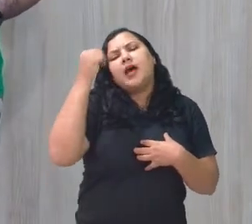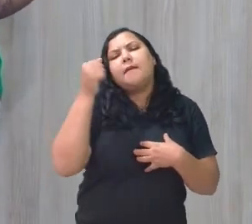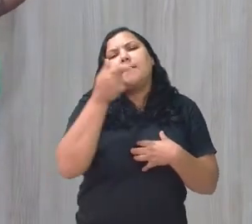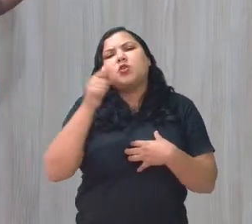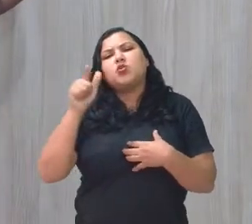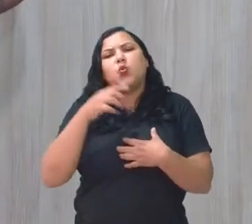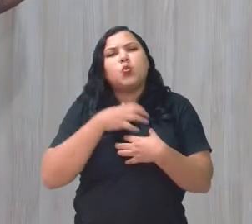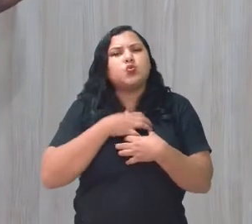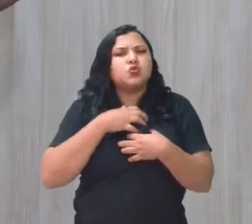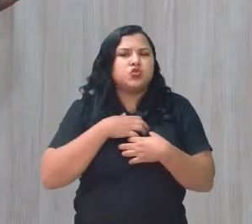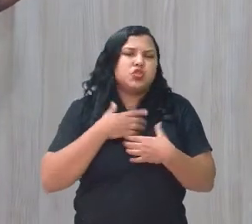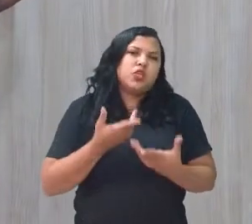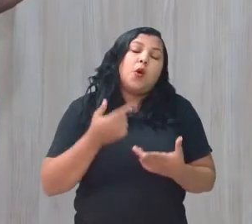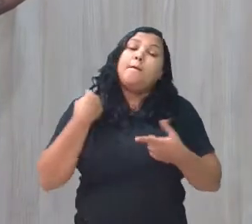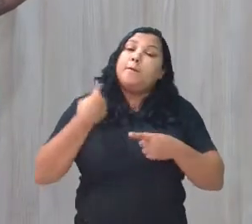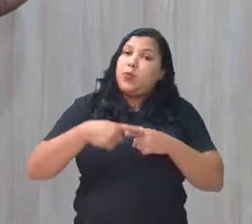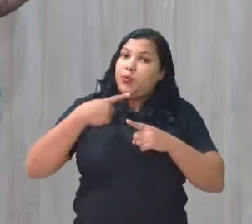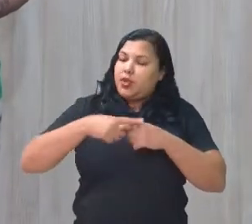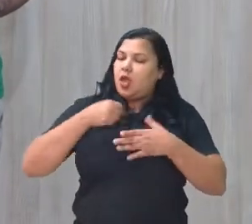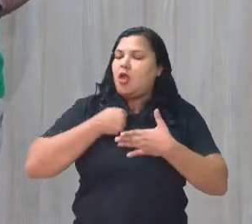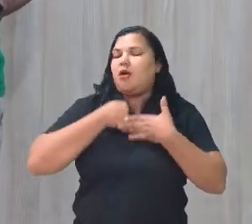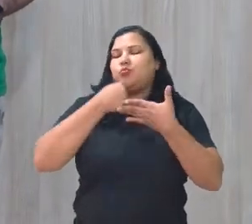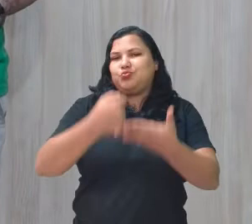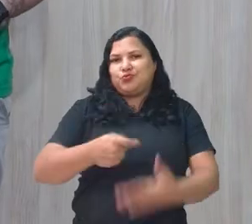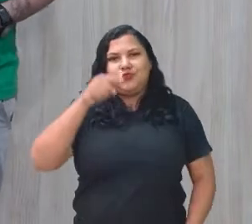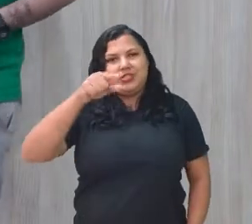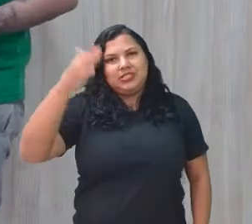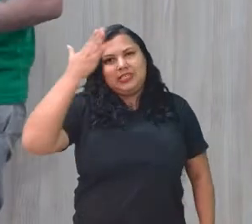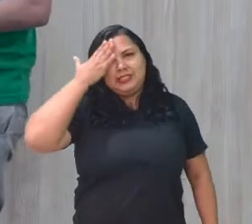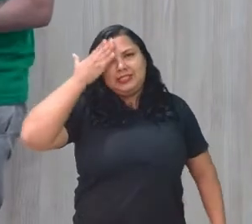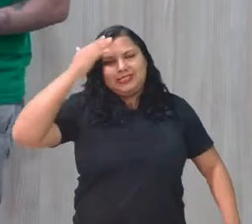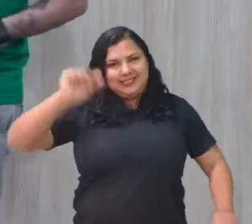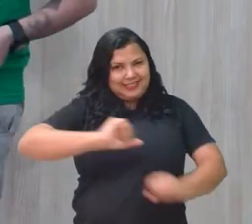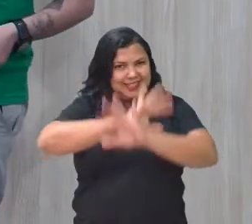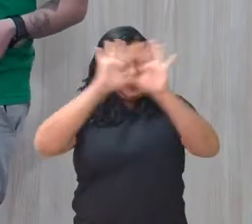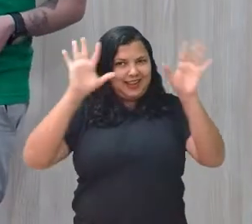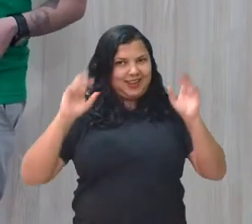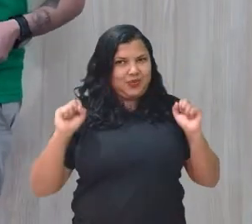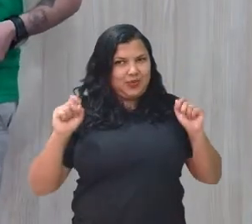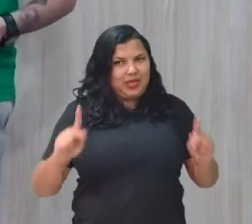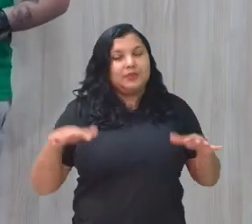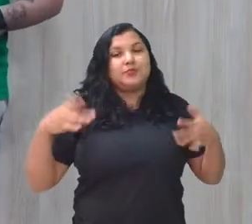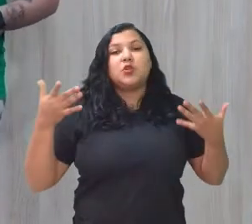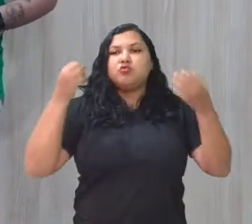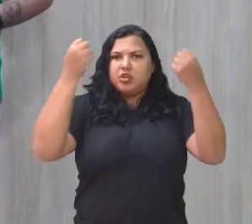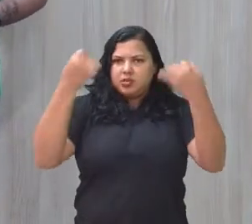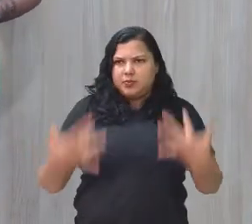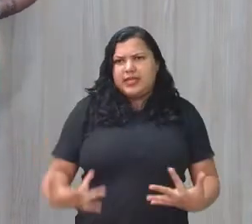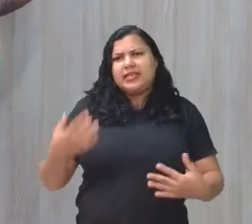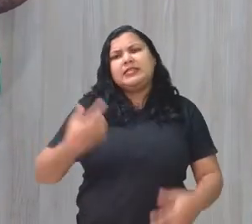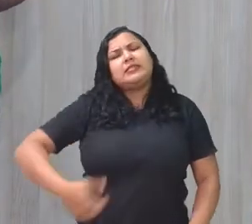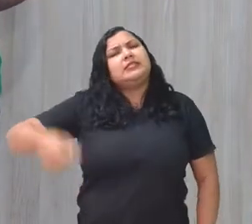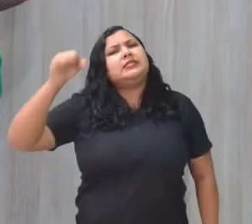outra forma, porque isso ajuda bastante a você compreender, tá certo? Então, como eu disse, ó, e se